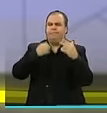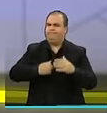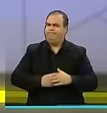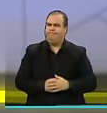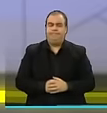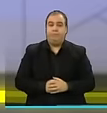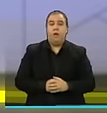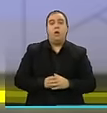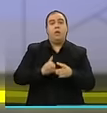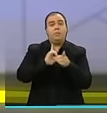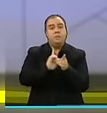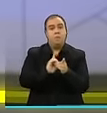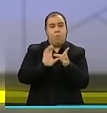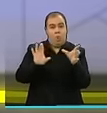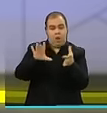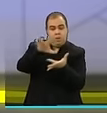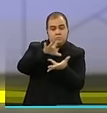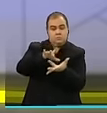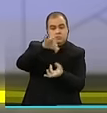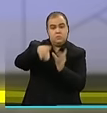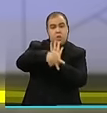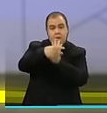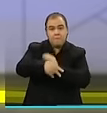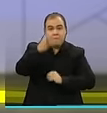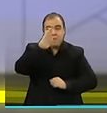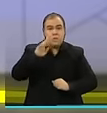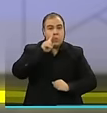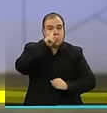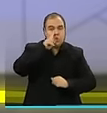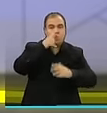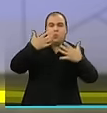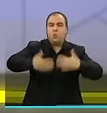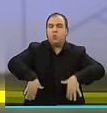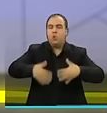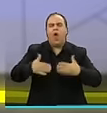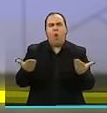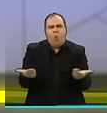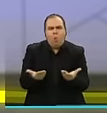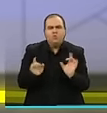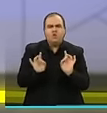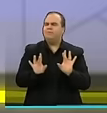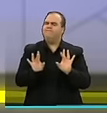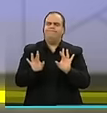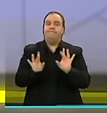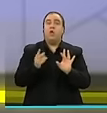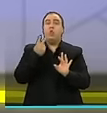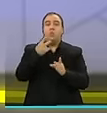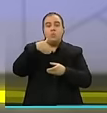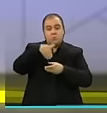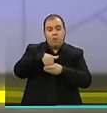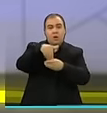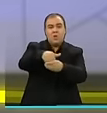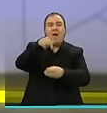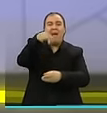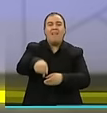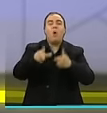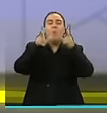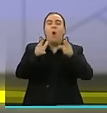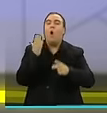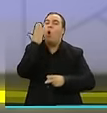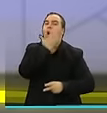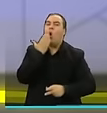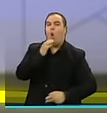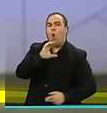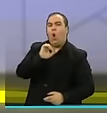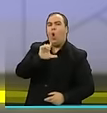você não existia. A democracia brasileira corre, e não é de hoje que eu estou falando isso, é há 2 eleições, isso aqui virá uma Colômbia. Porque a